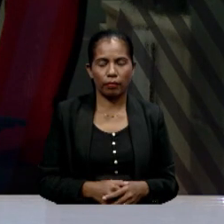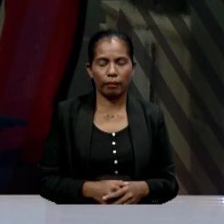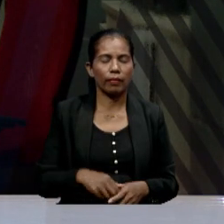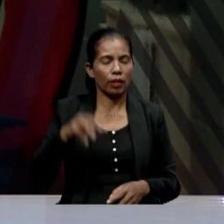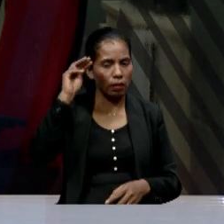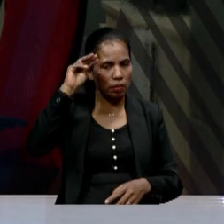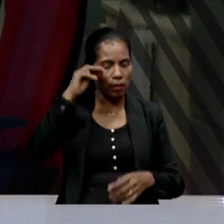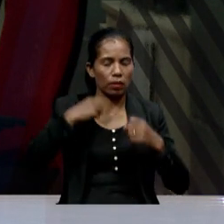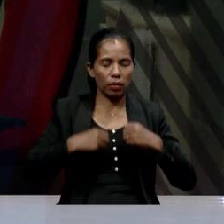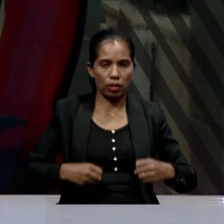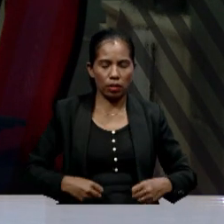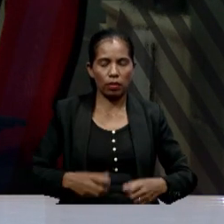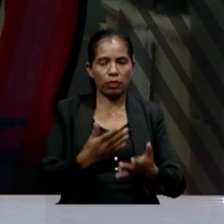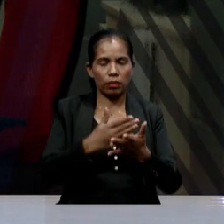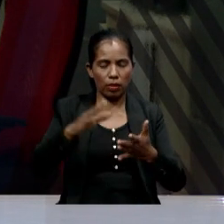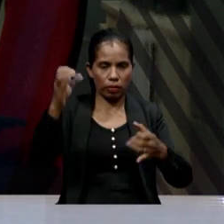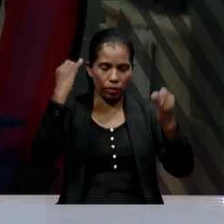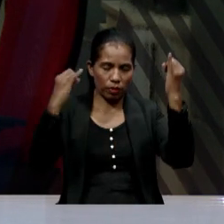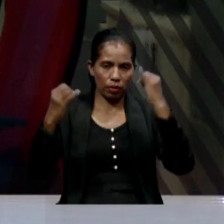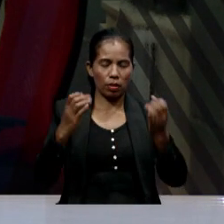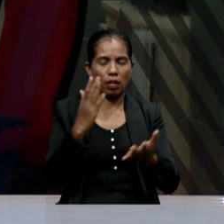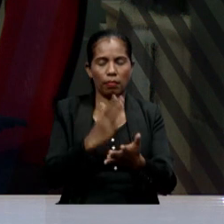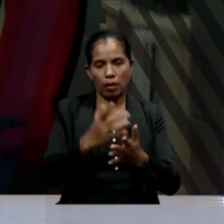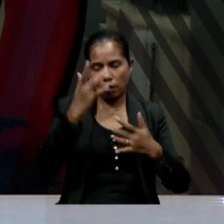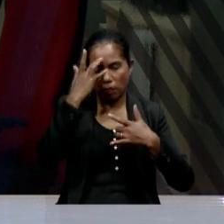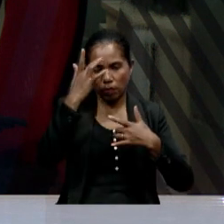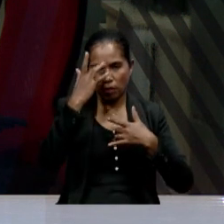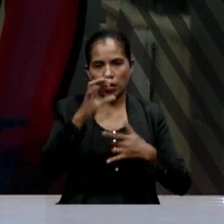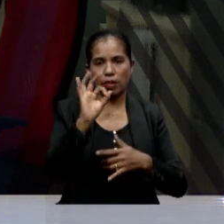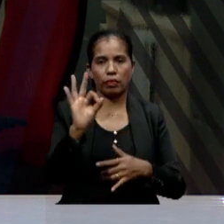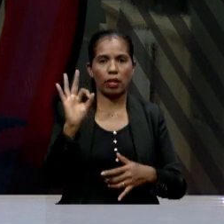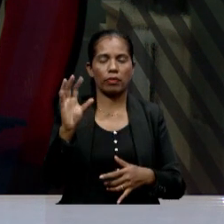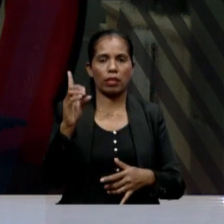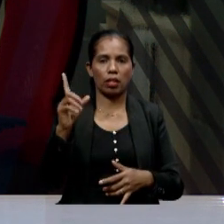Ministério de Saúde sensibiliza para ver moras ba FF Retelich.